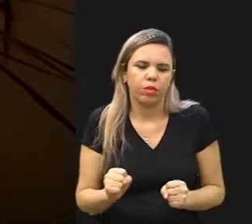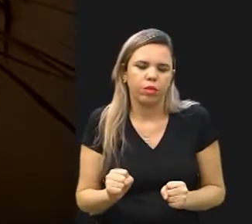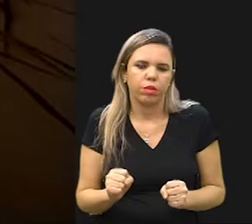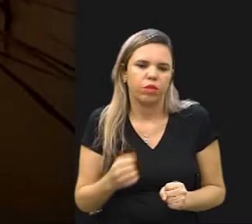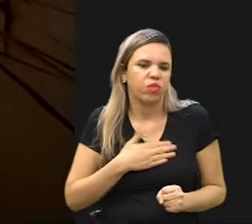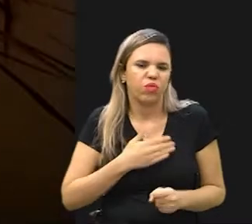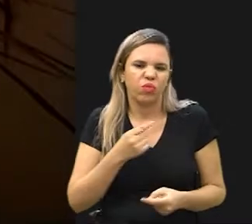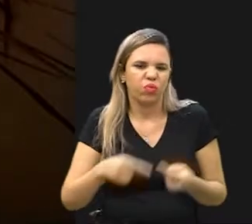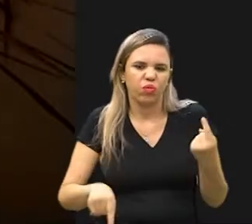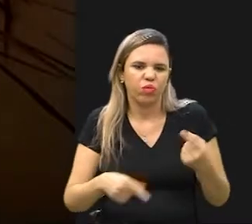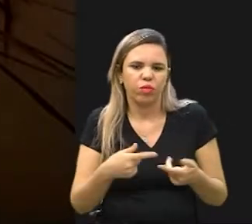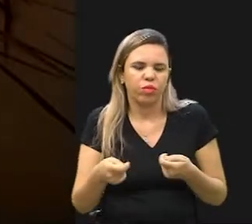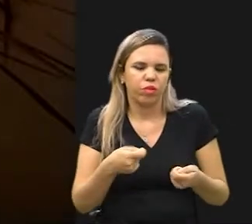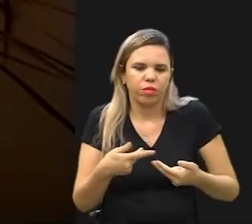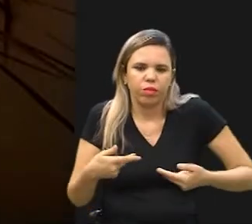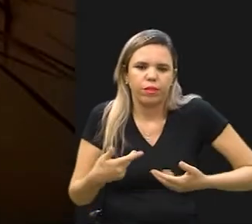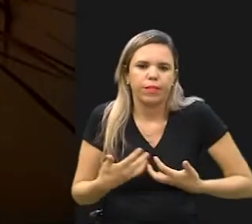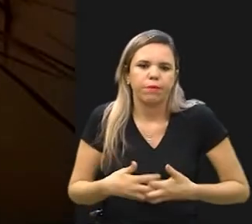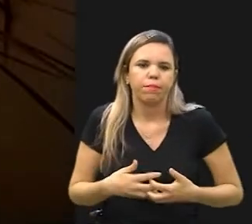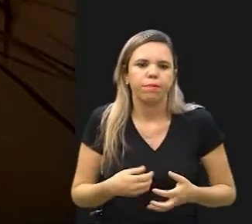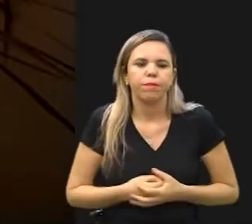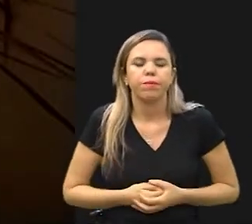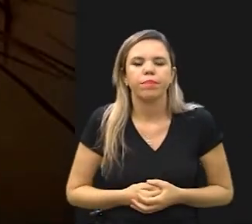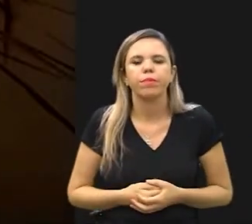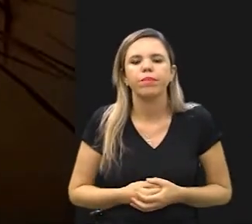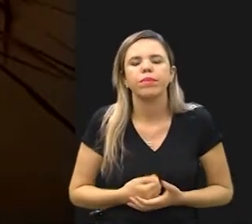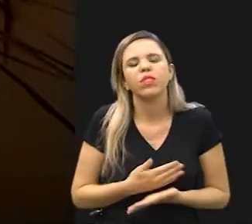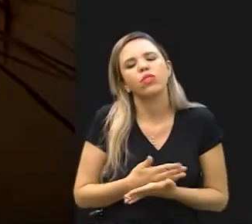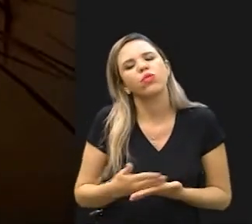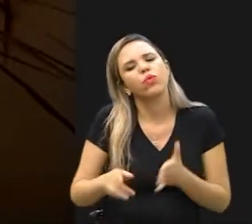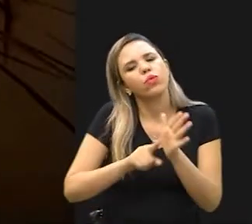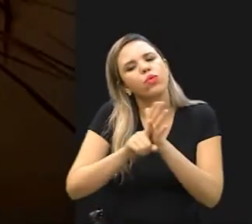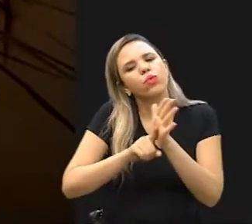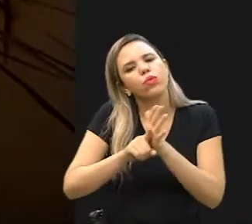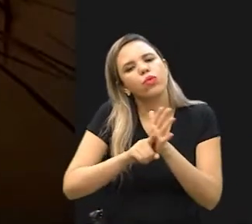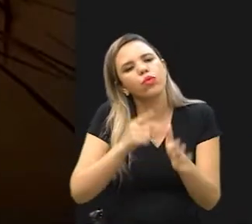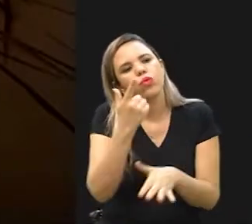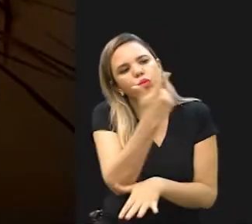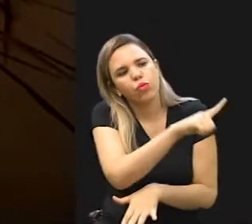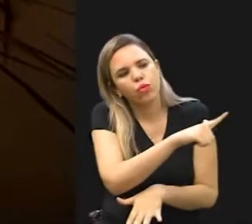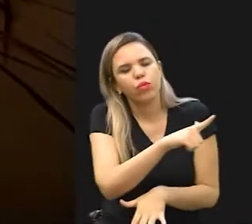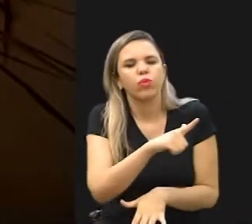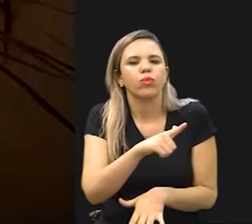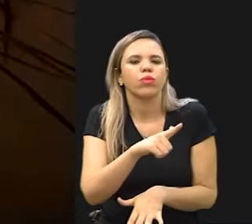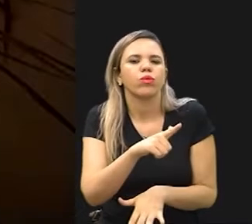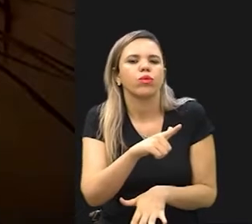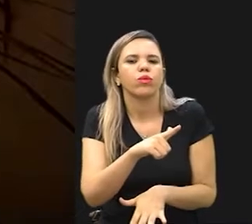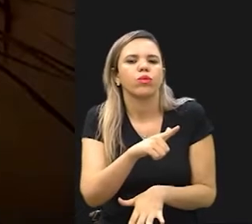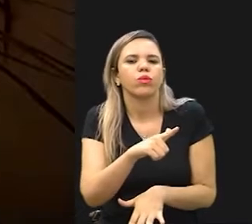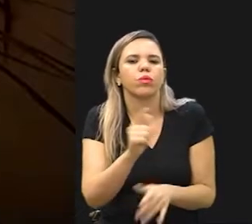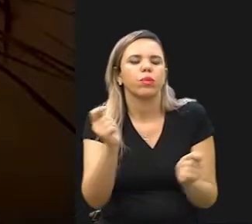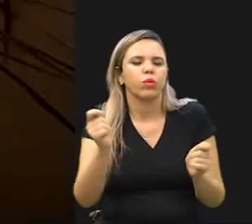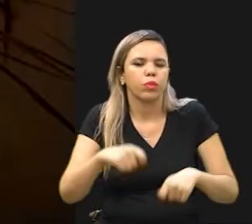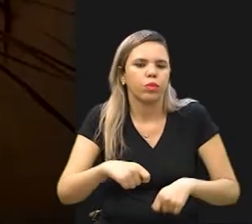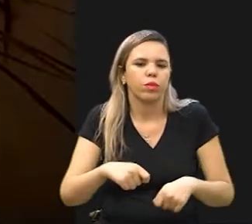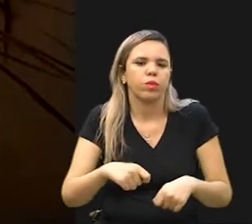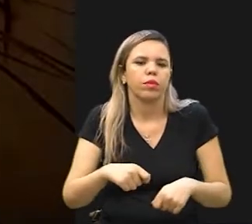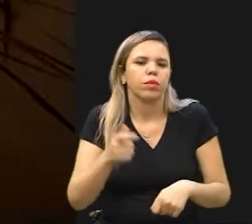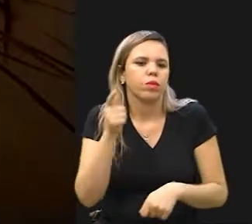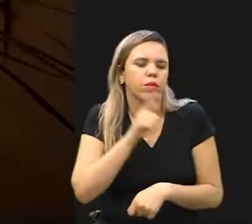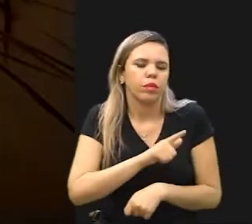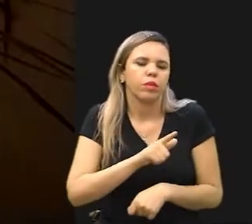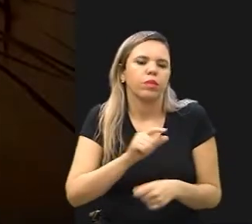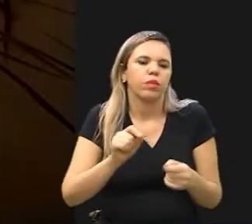pode, né? Eu não estava gostando de lidar com as consequências. E aí eu comecei a pesquisar outras possibilidades que a